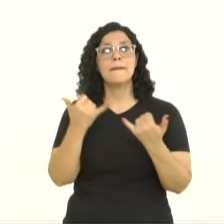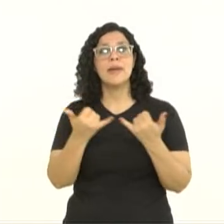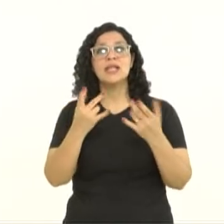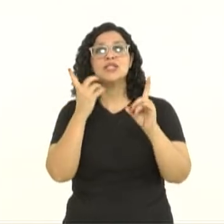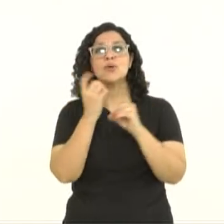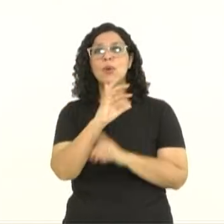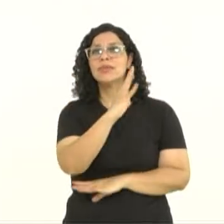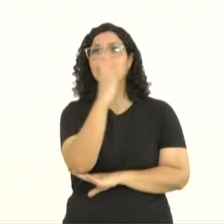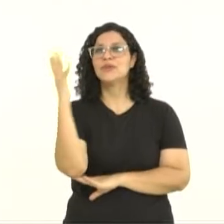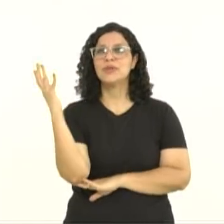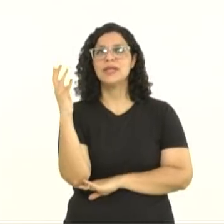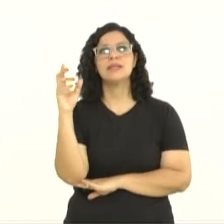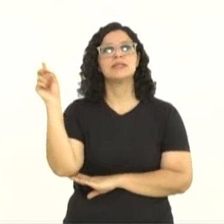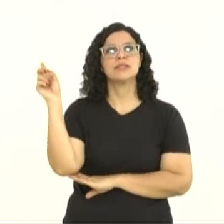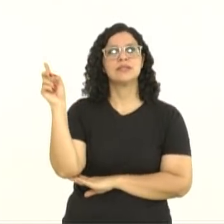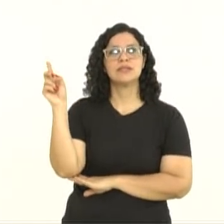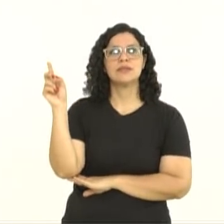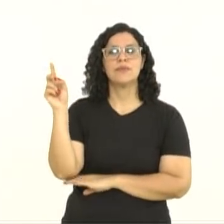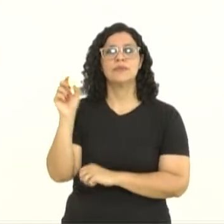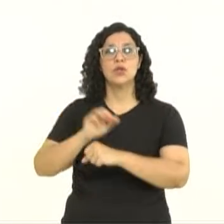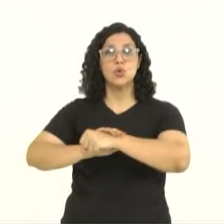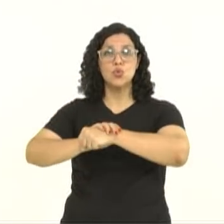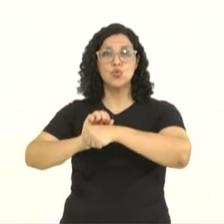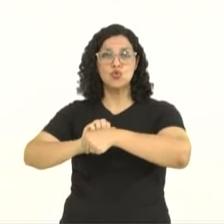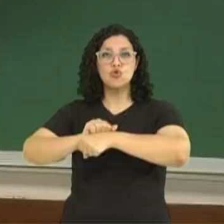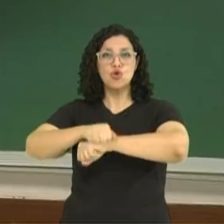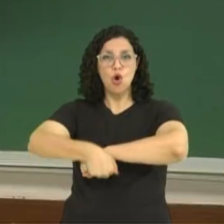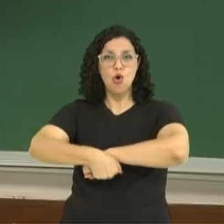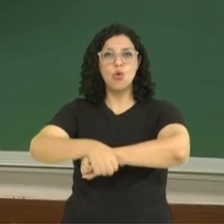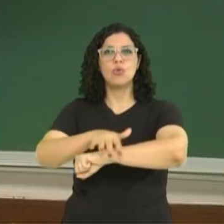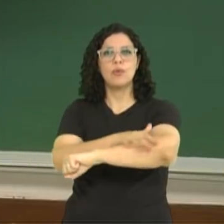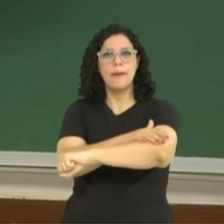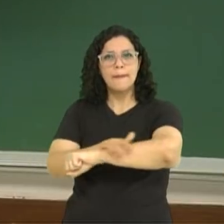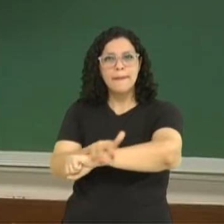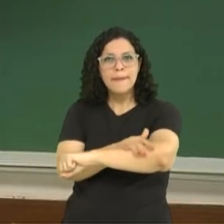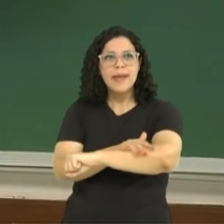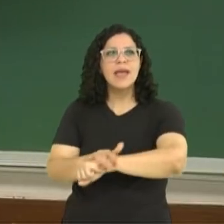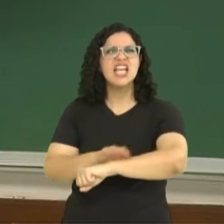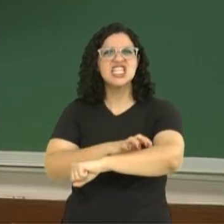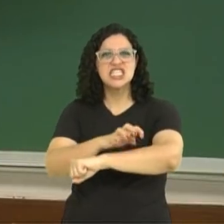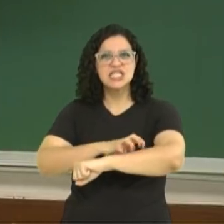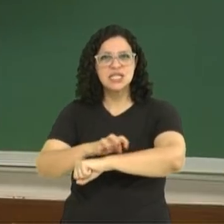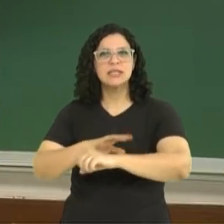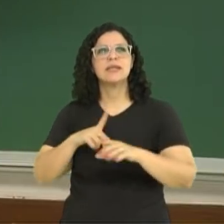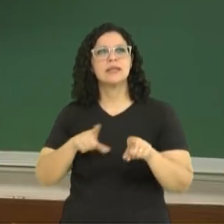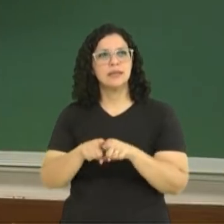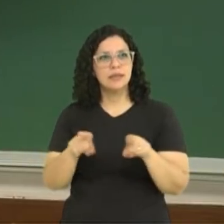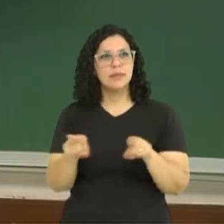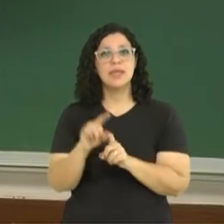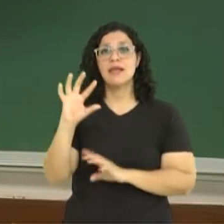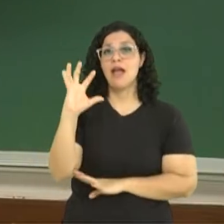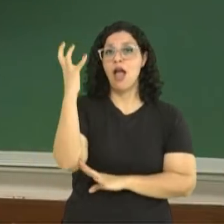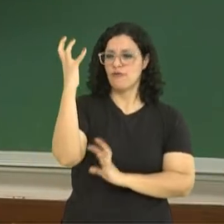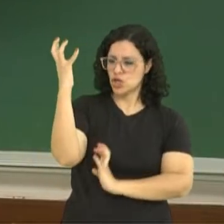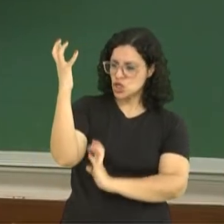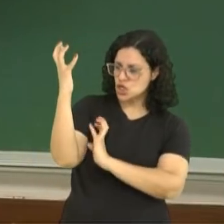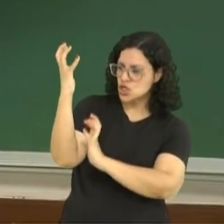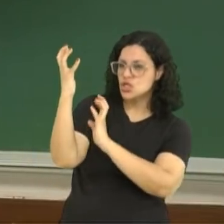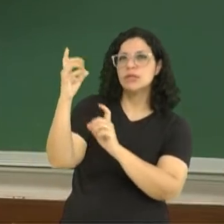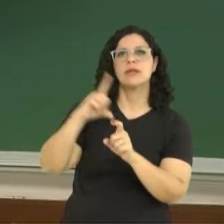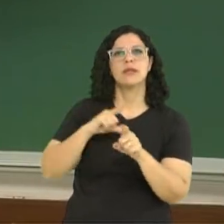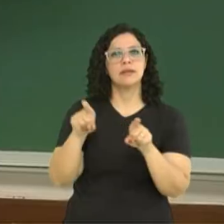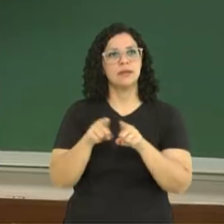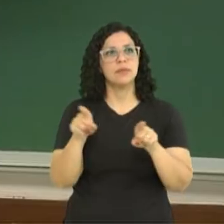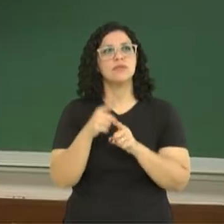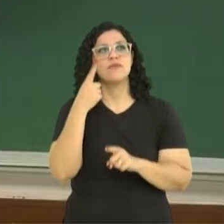encontra na natureza. Digamos, a pele, nós temos várias ranhuras, árvore, nós temos várias ranhuras.